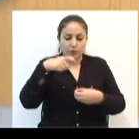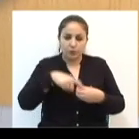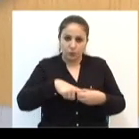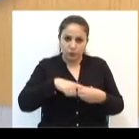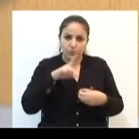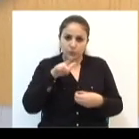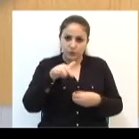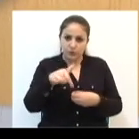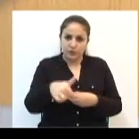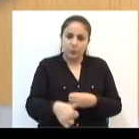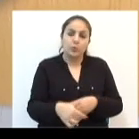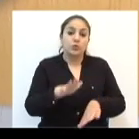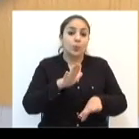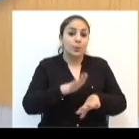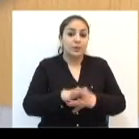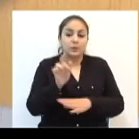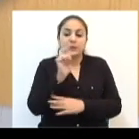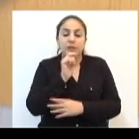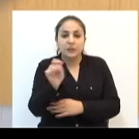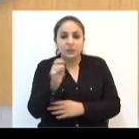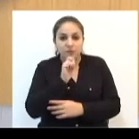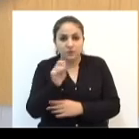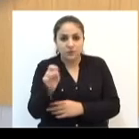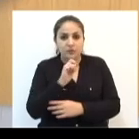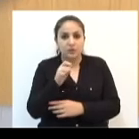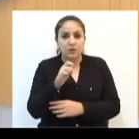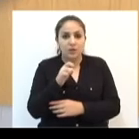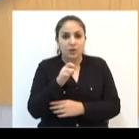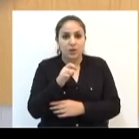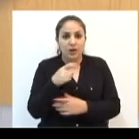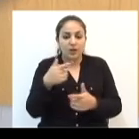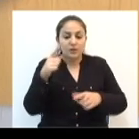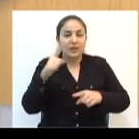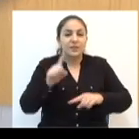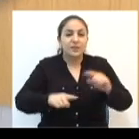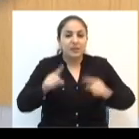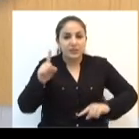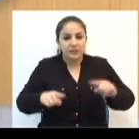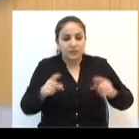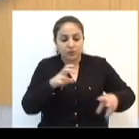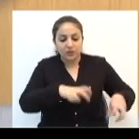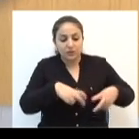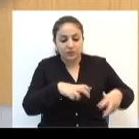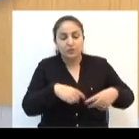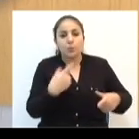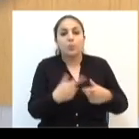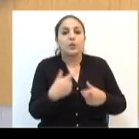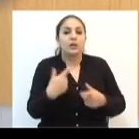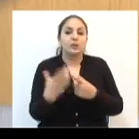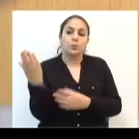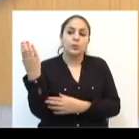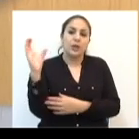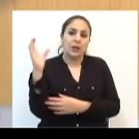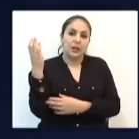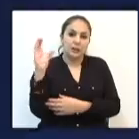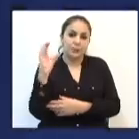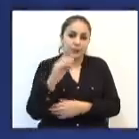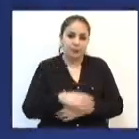retornamos em seguida com uma entrevista sobre os prejuízos na agricultura em razão das oscilações no